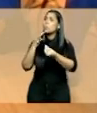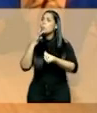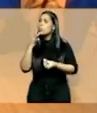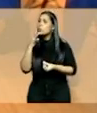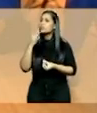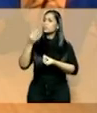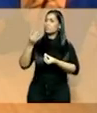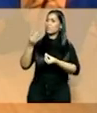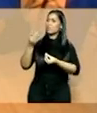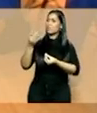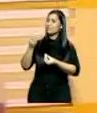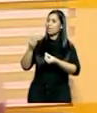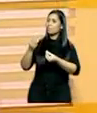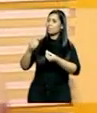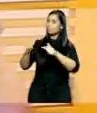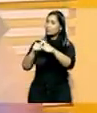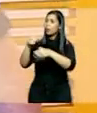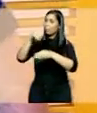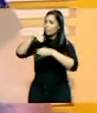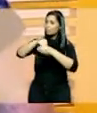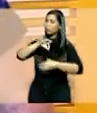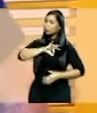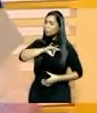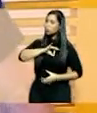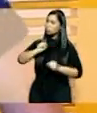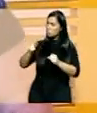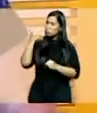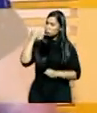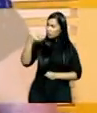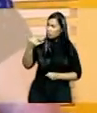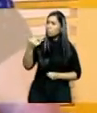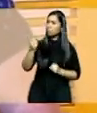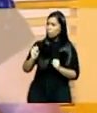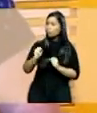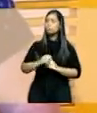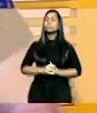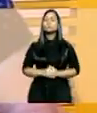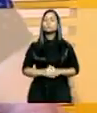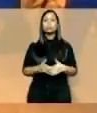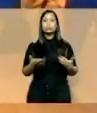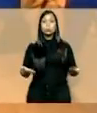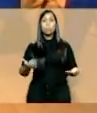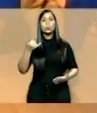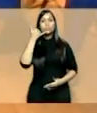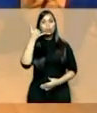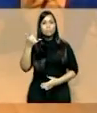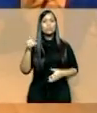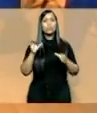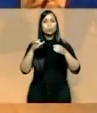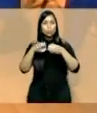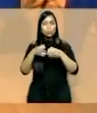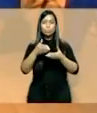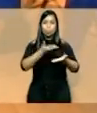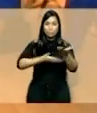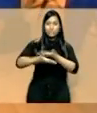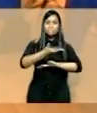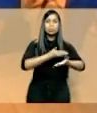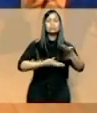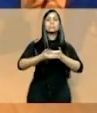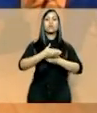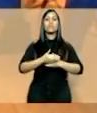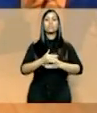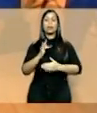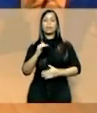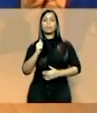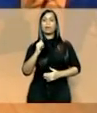esse trabalho feito pela PM, qual o telefone? Você pode deixar um telefone, algum contato? Posso. O telefone do Núcleo de Mediação Norte, que fica na